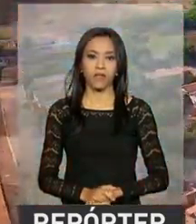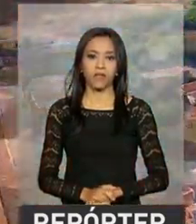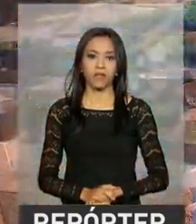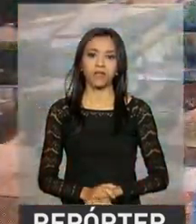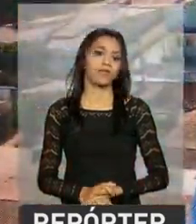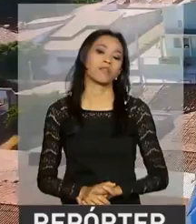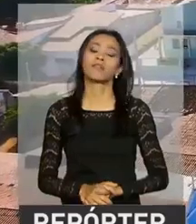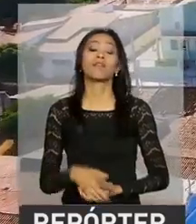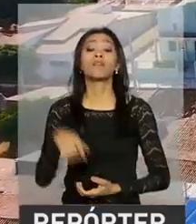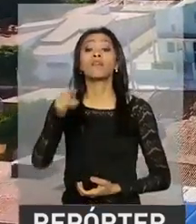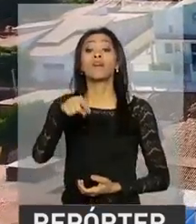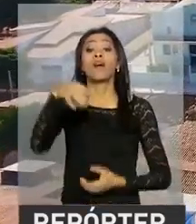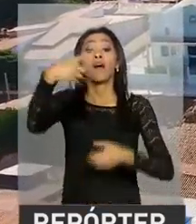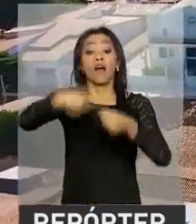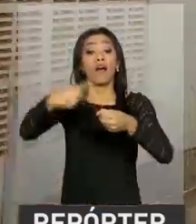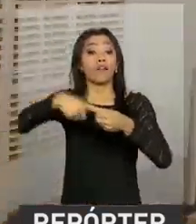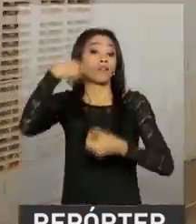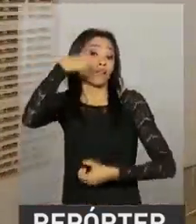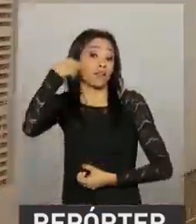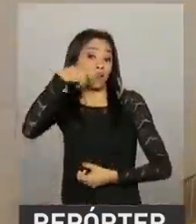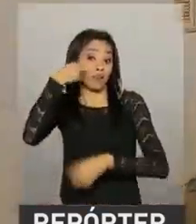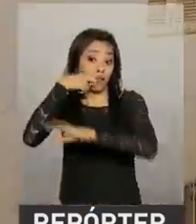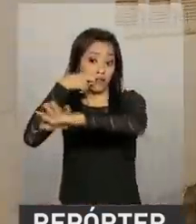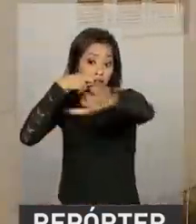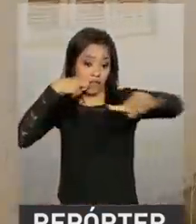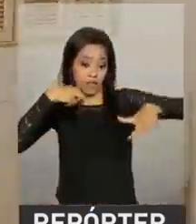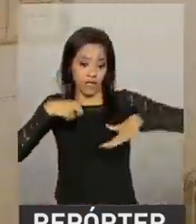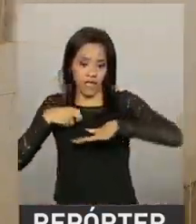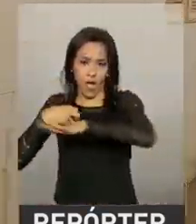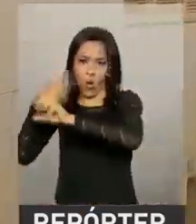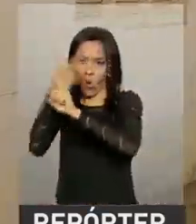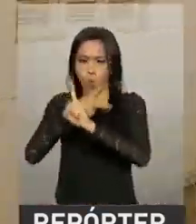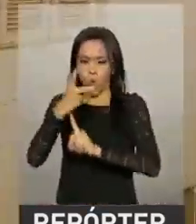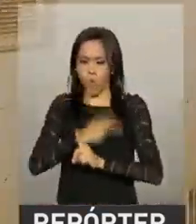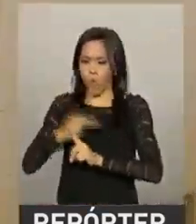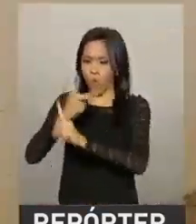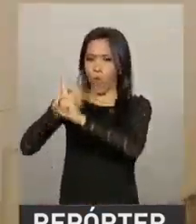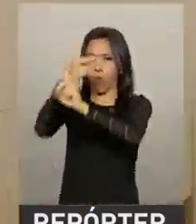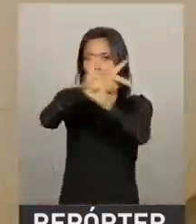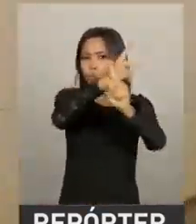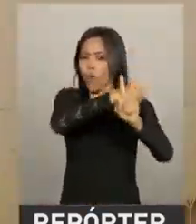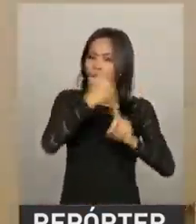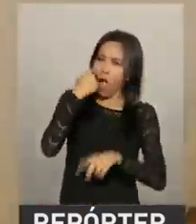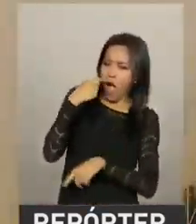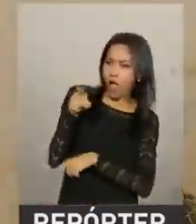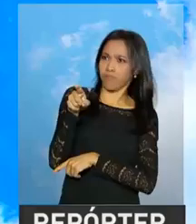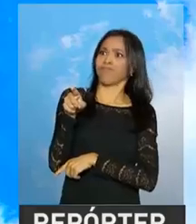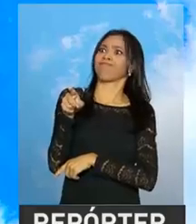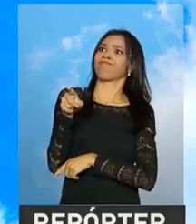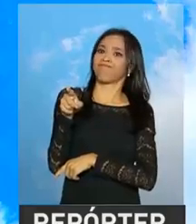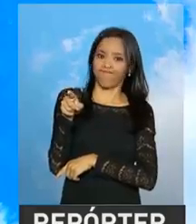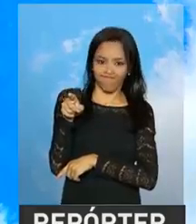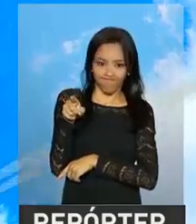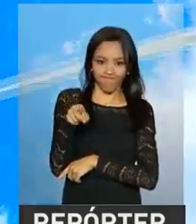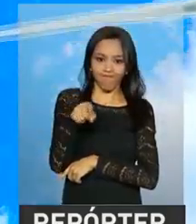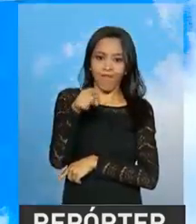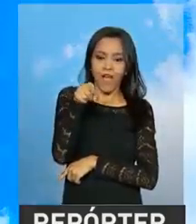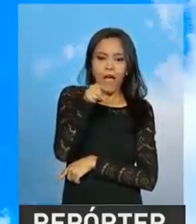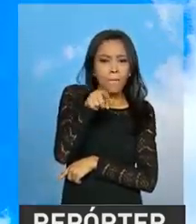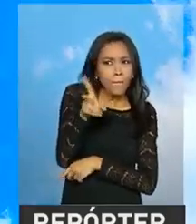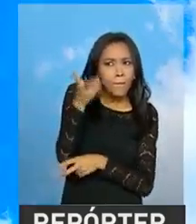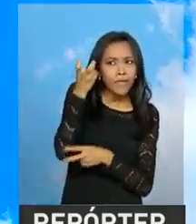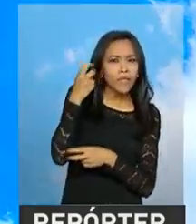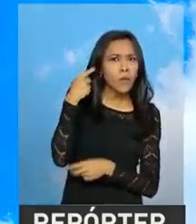Parazinho Rio Grande do Norte os enormes cataventos Estão onde quer que a vista alcance os mais atentos